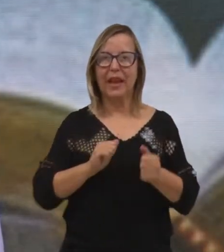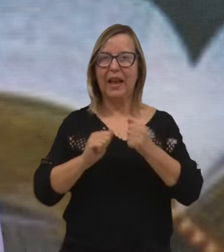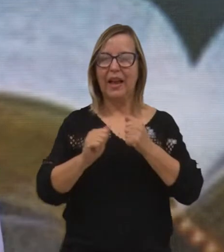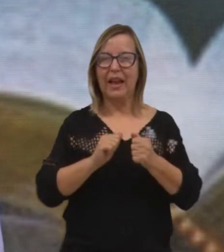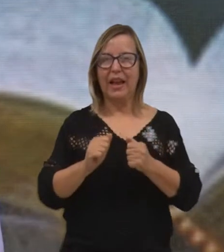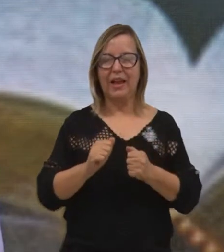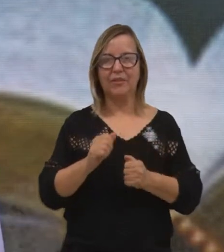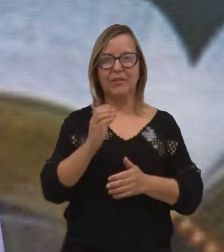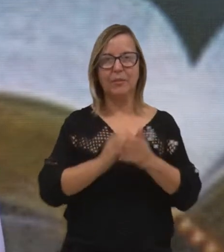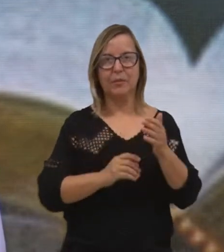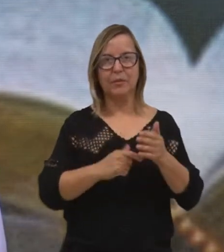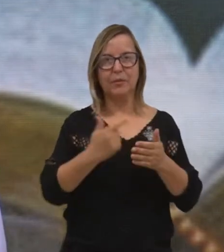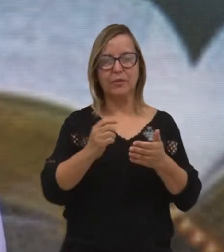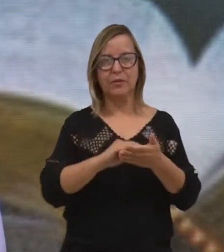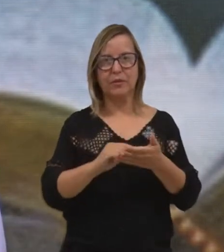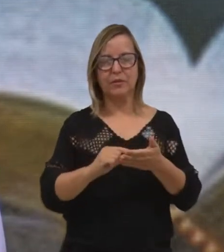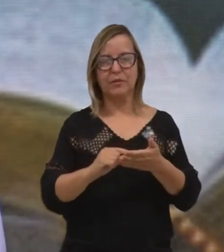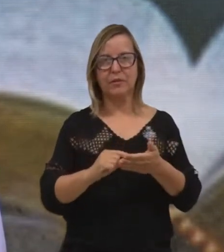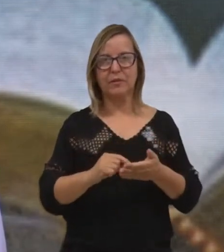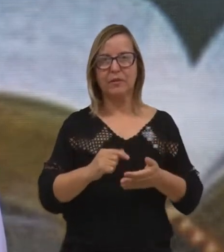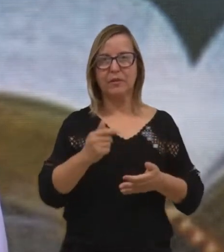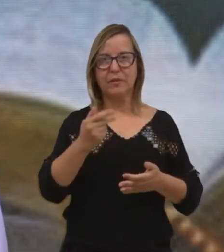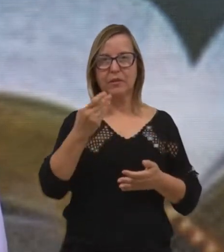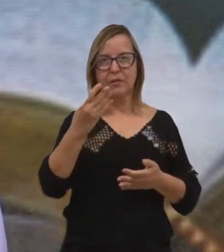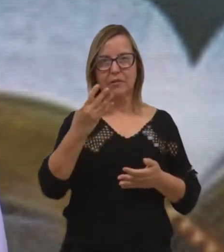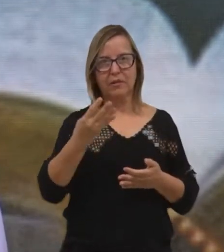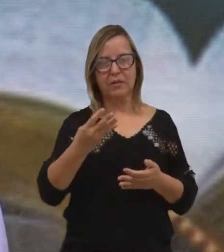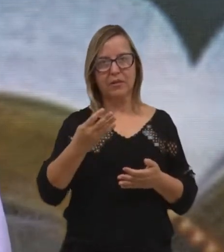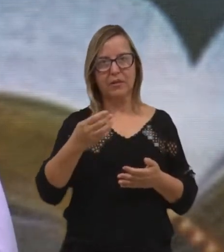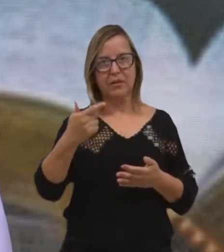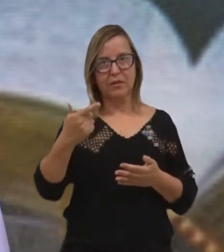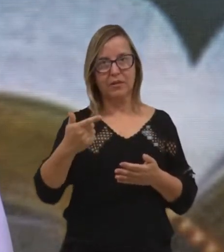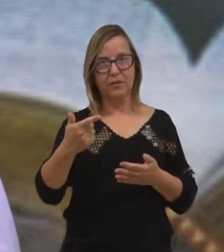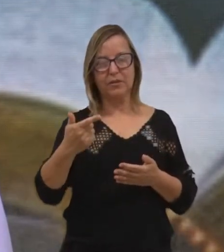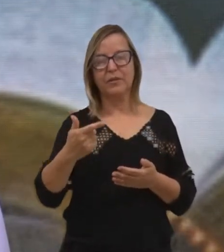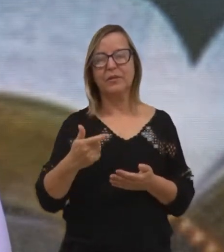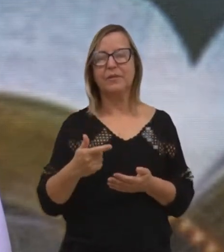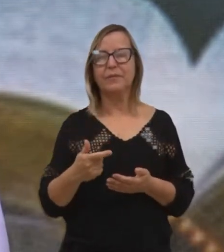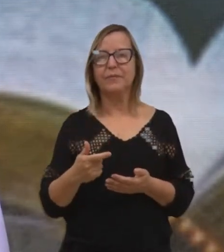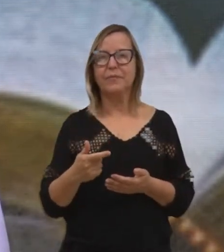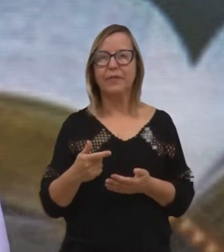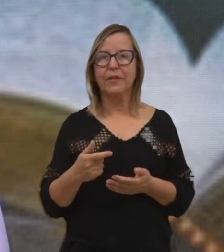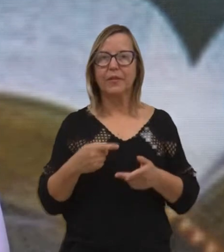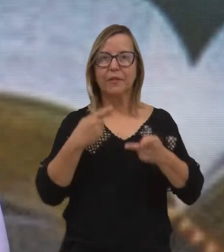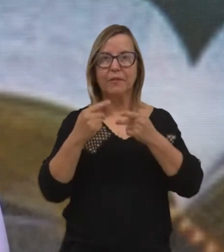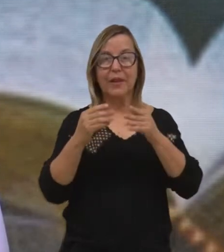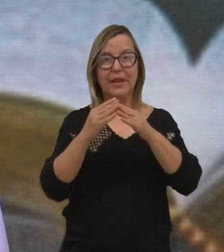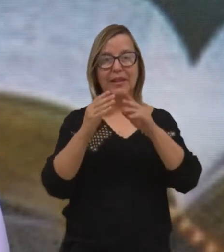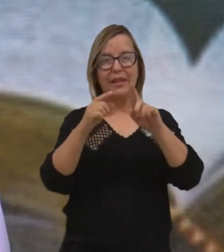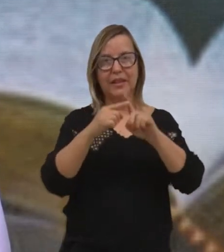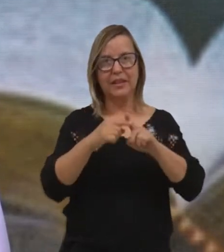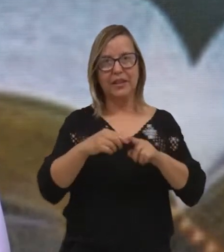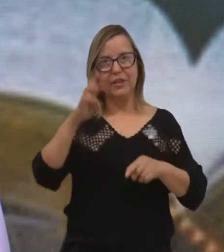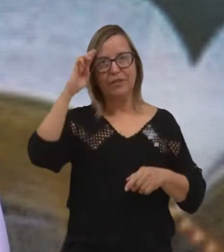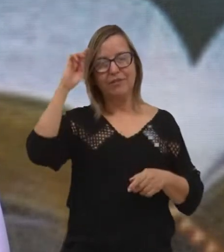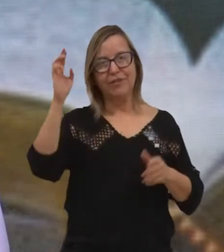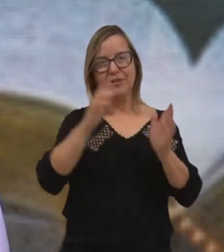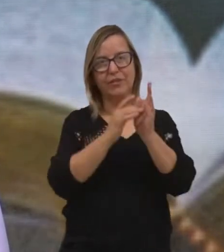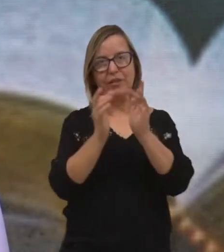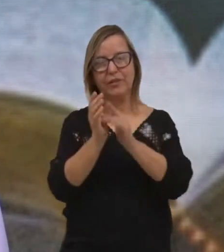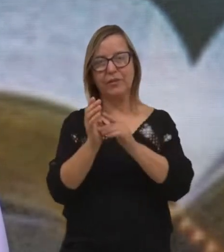42, 43, quando ali há um relato da igreja do Senhor Jesus,